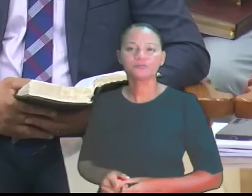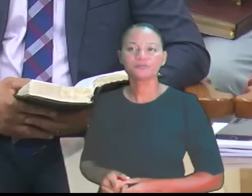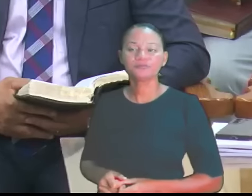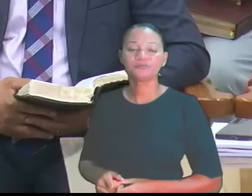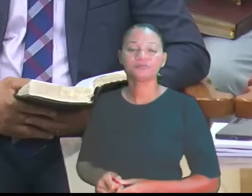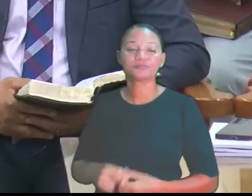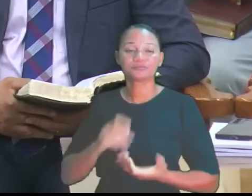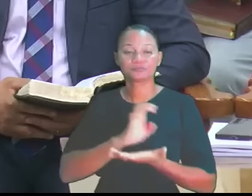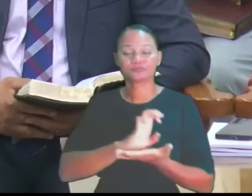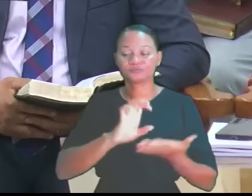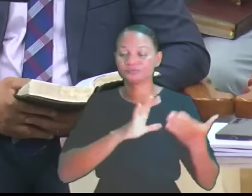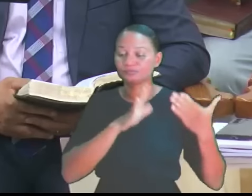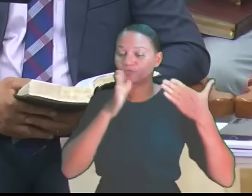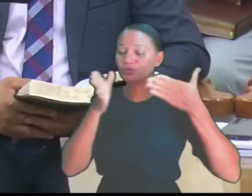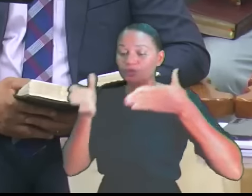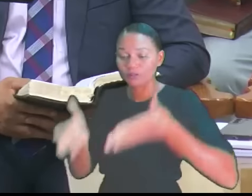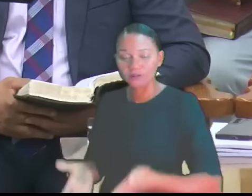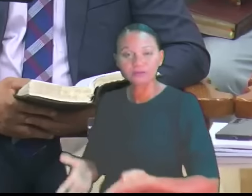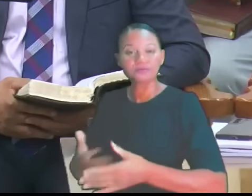Elias chega.